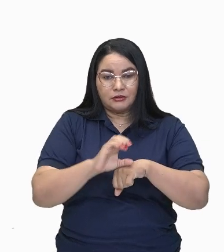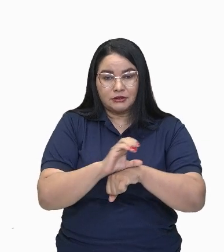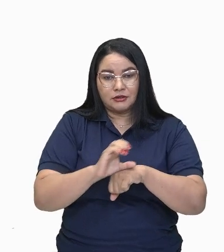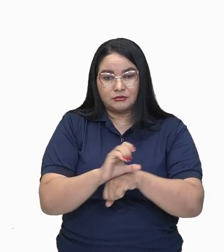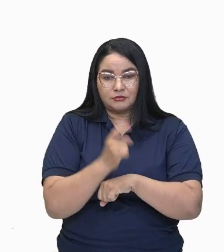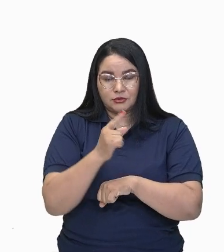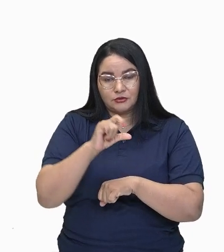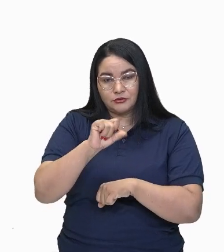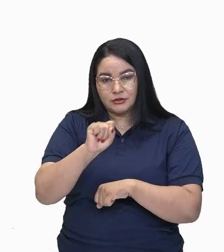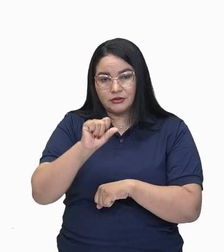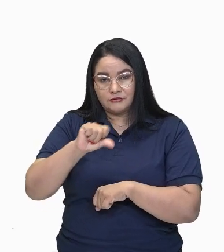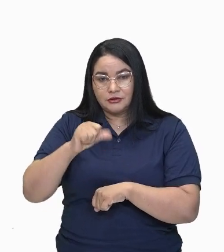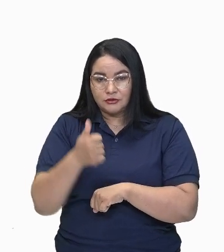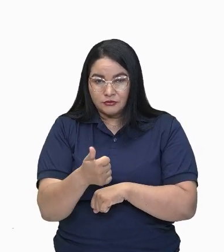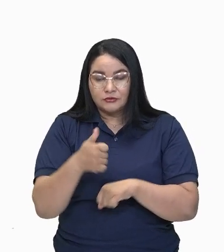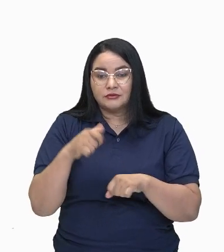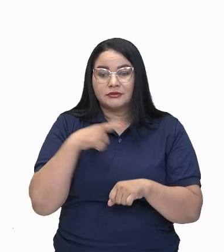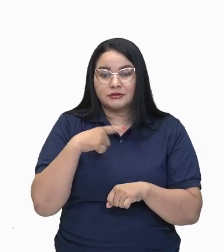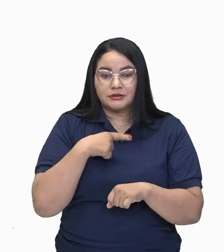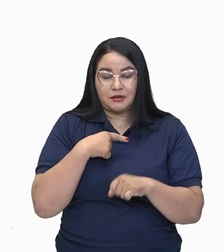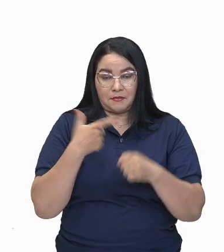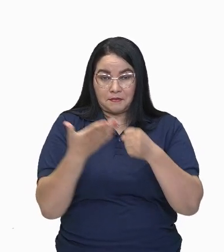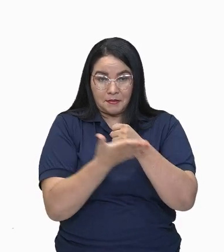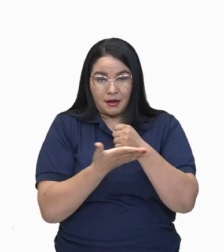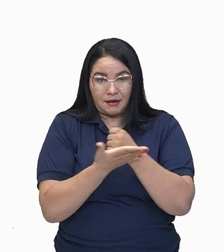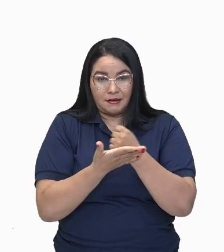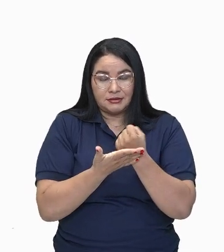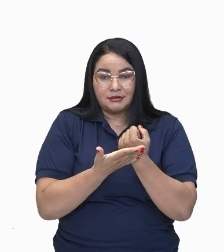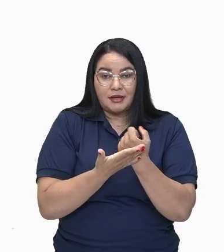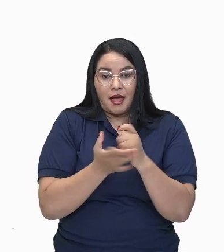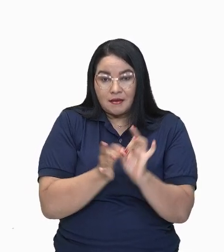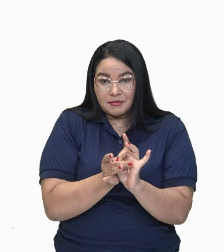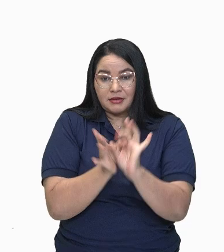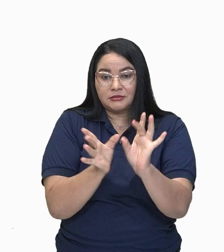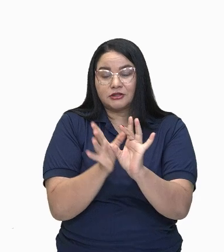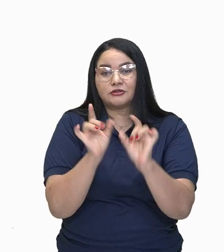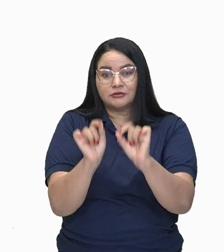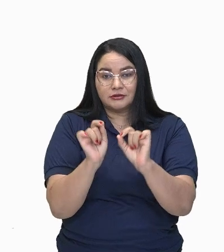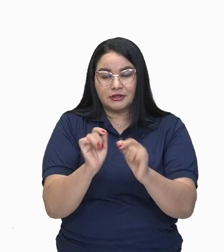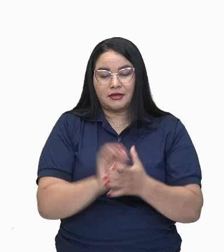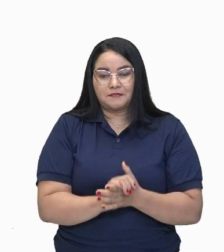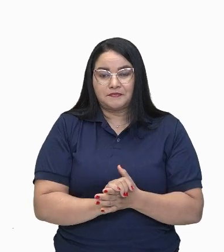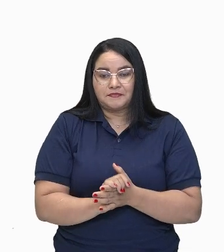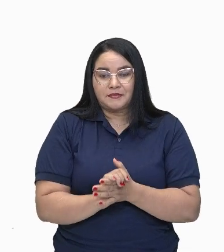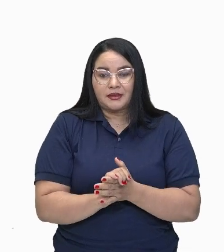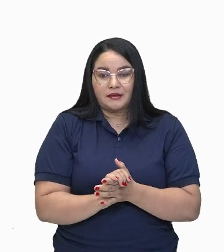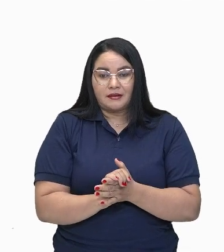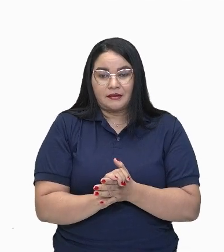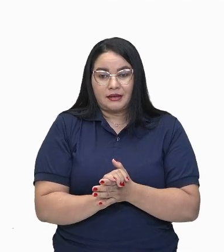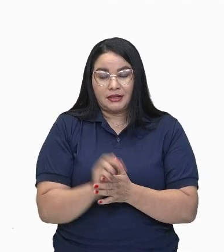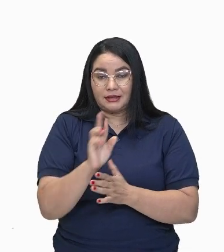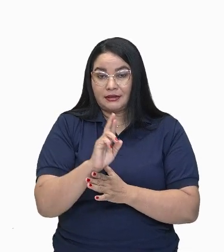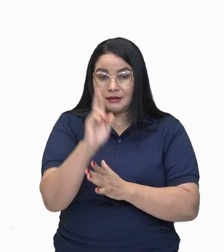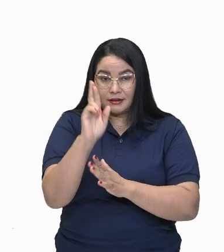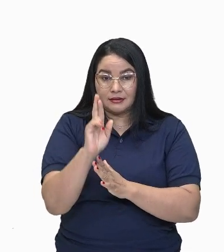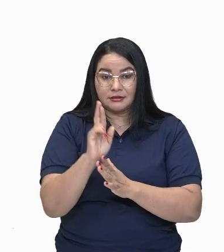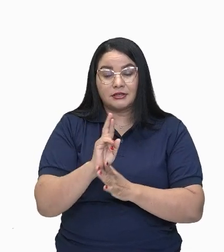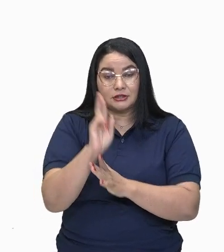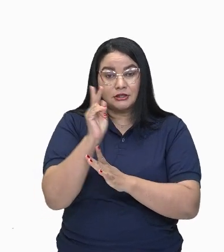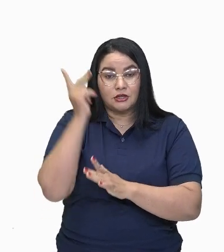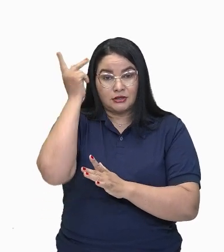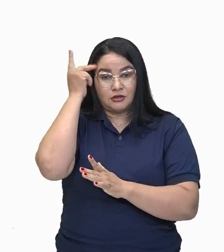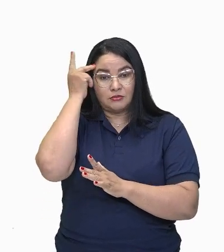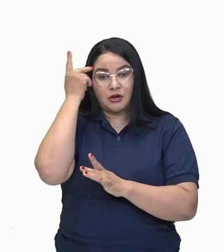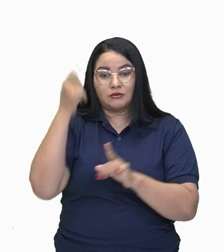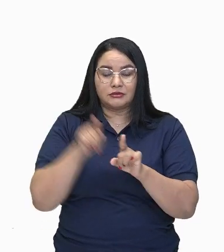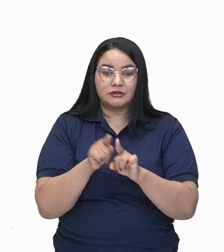1891 trouxe as bases, né, que permitiram a predominância da liderança de São Paulo